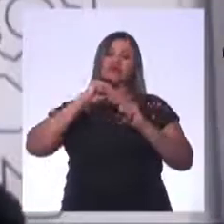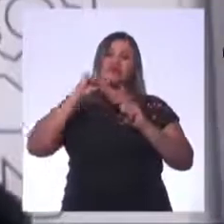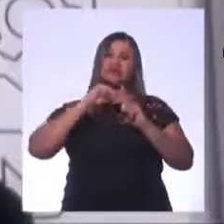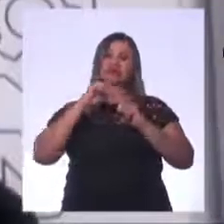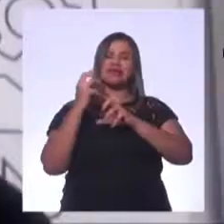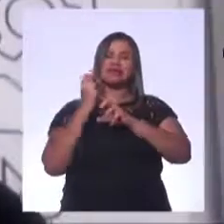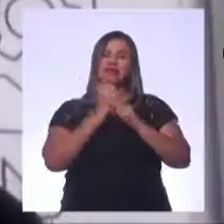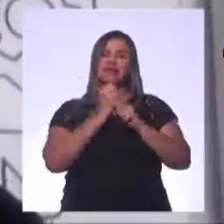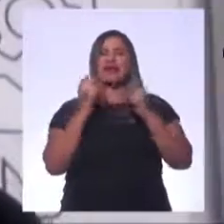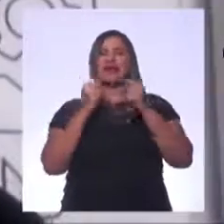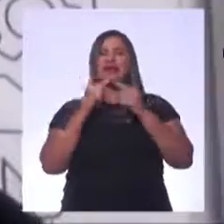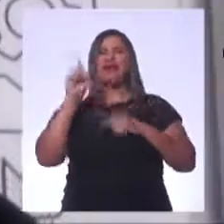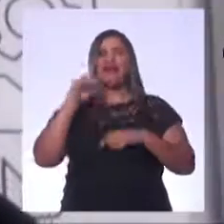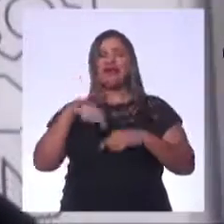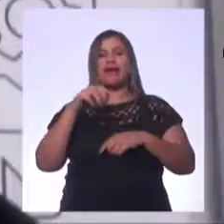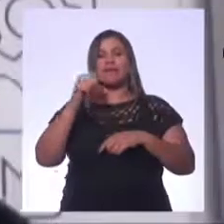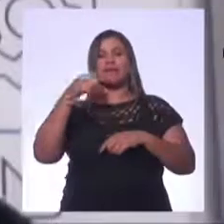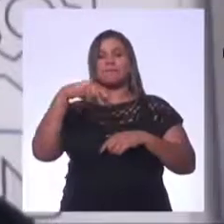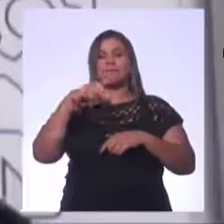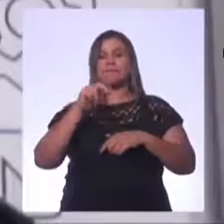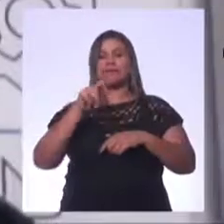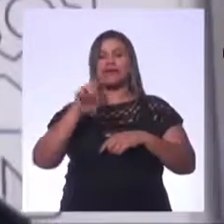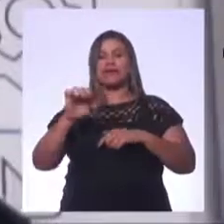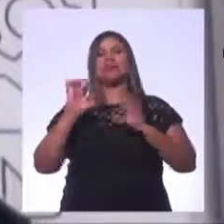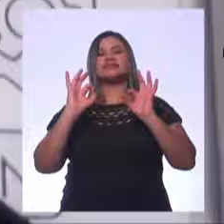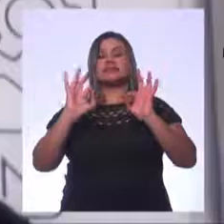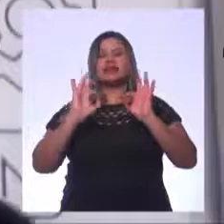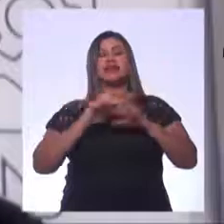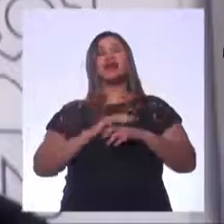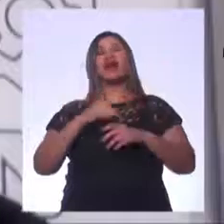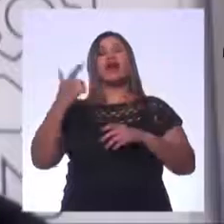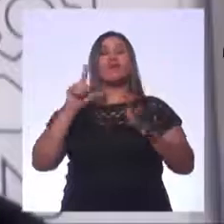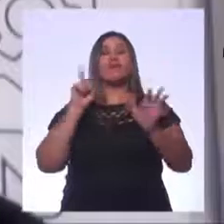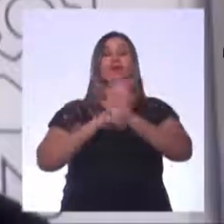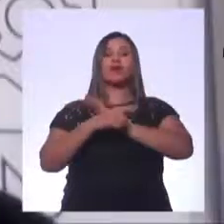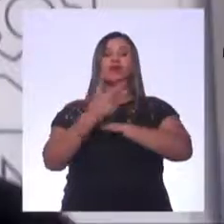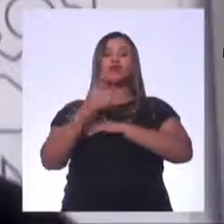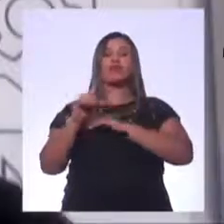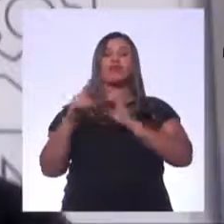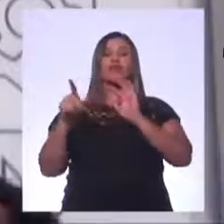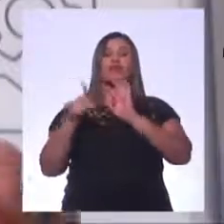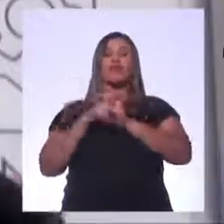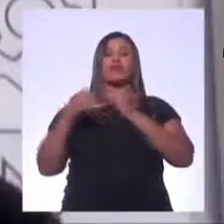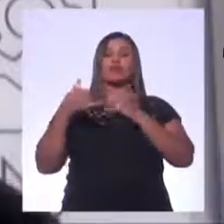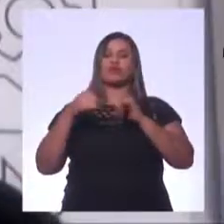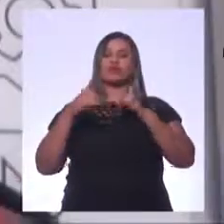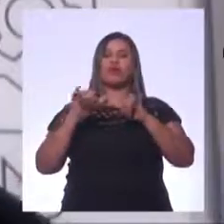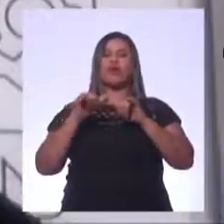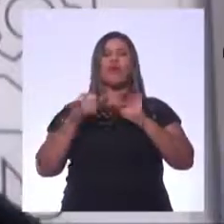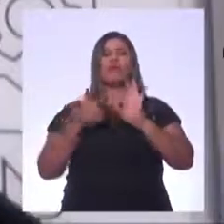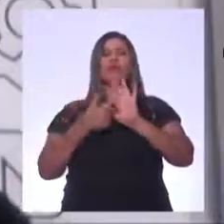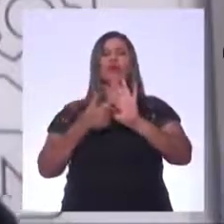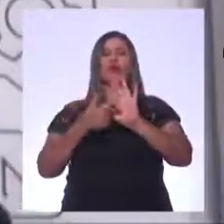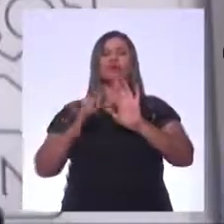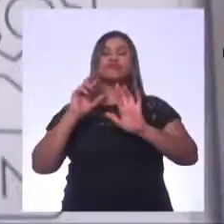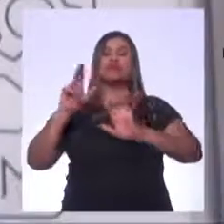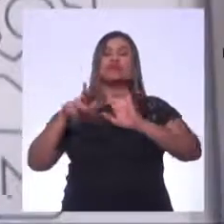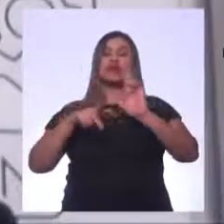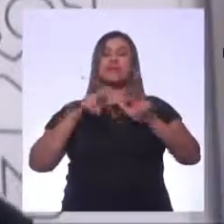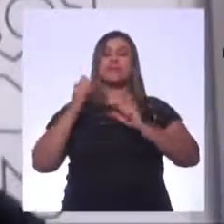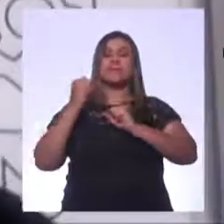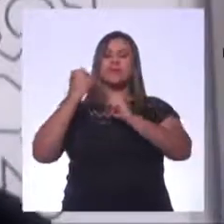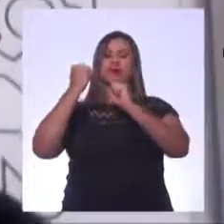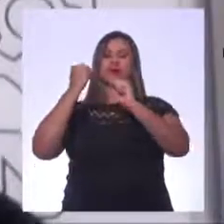uma outra questão que faz parte do circuito elétrico, que é a diferença de potencial, mas